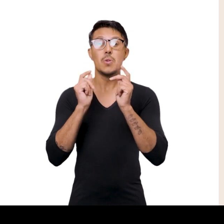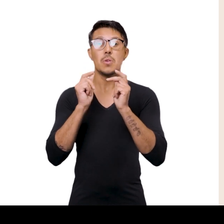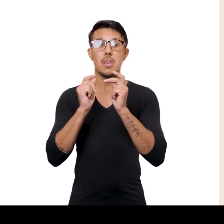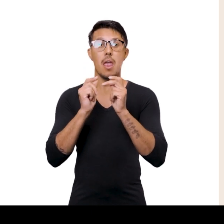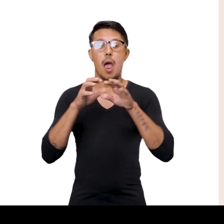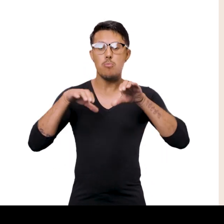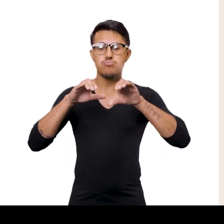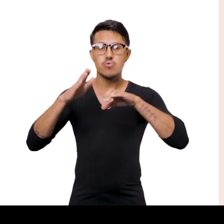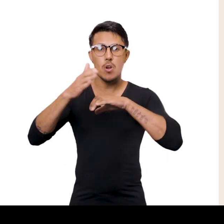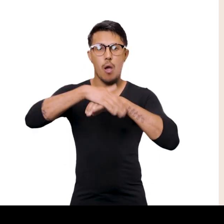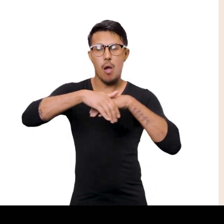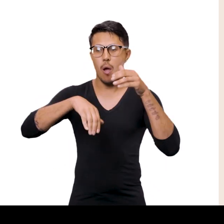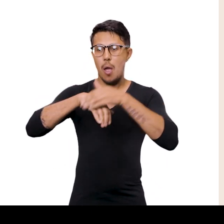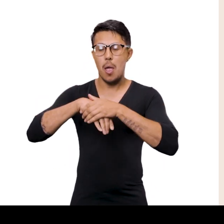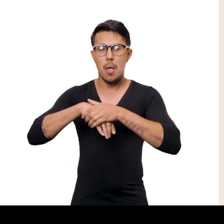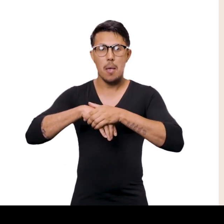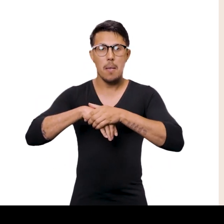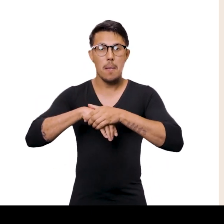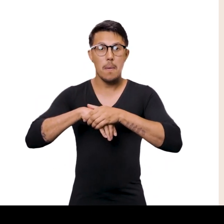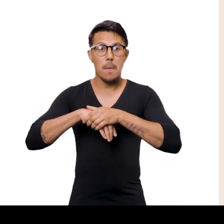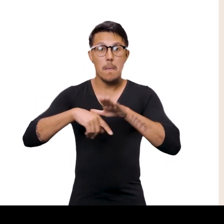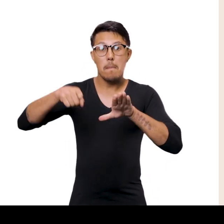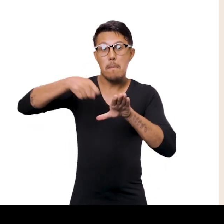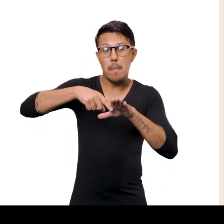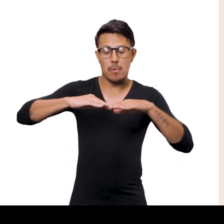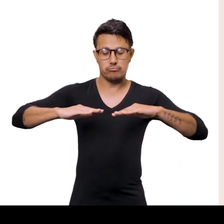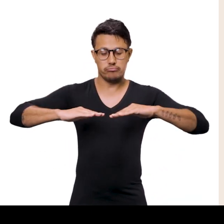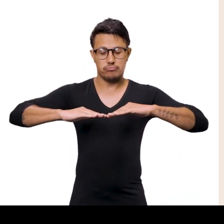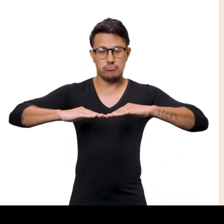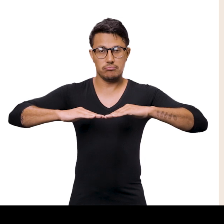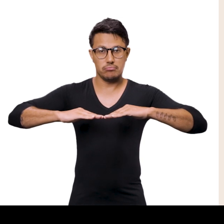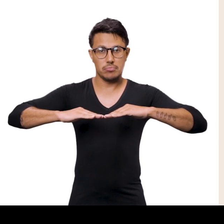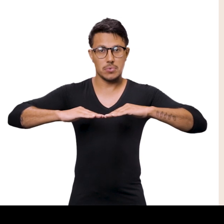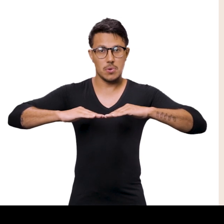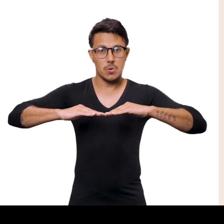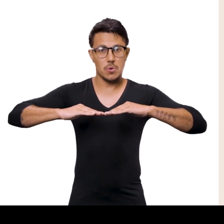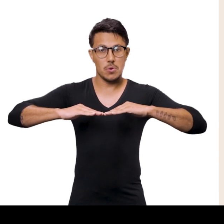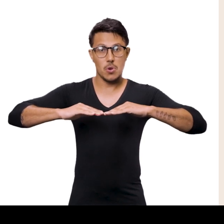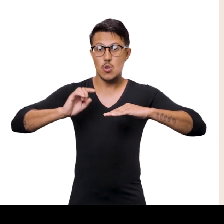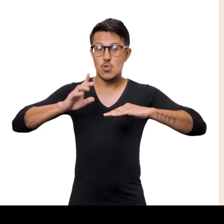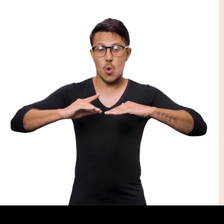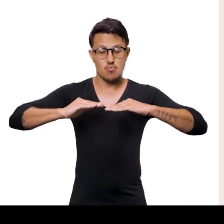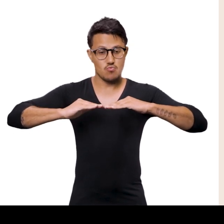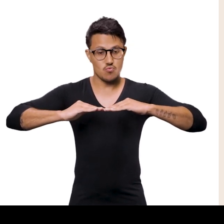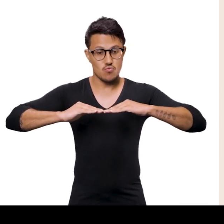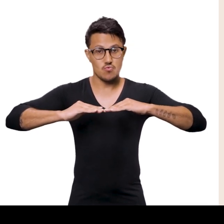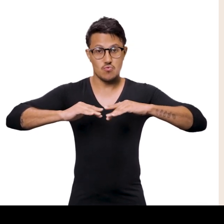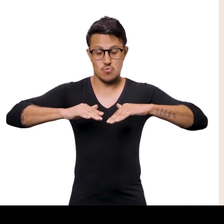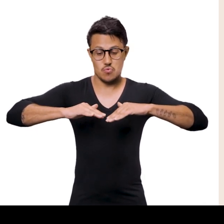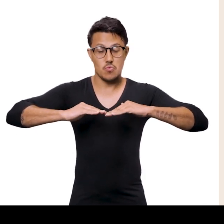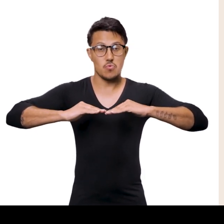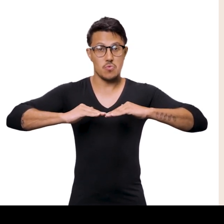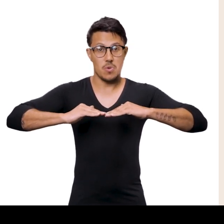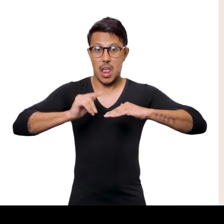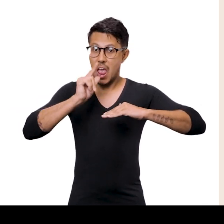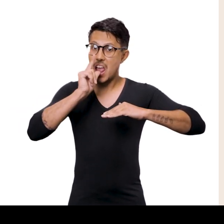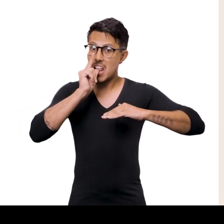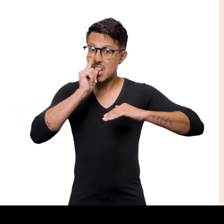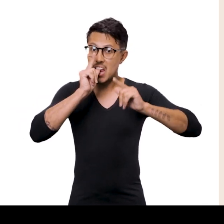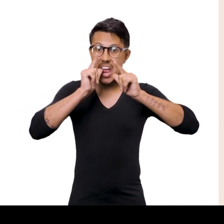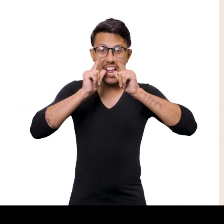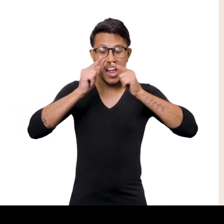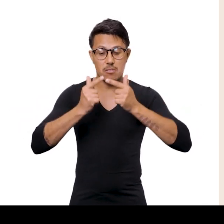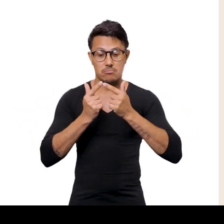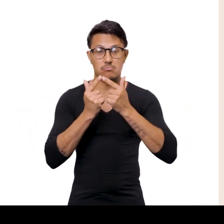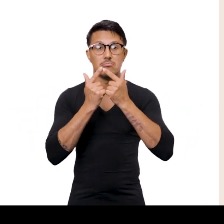tocam nas nádegas. Seus pés estão encostados, formando uma única base unida pelos dedos, e o